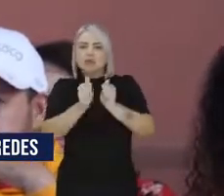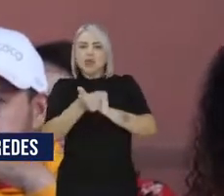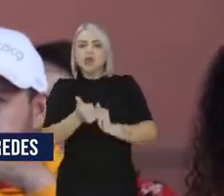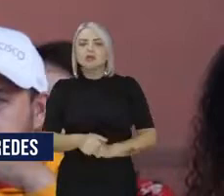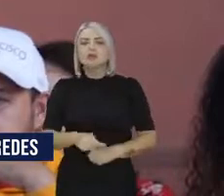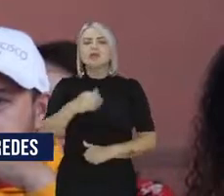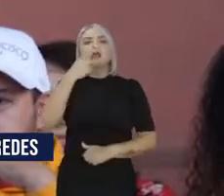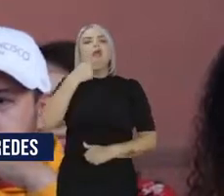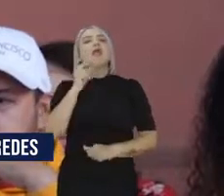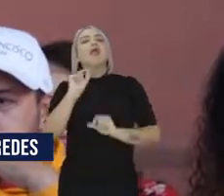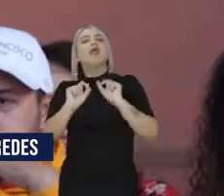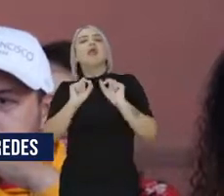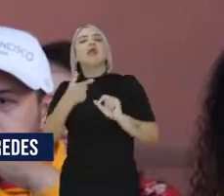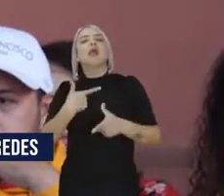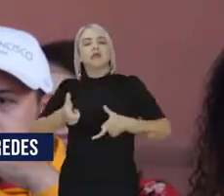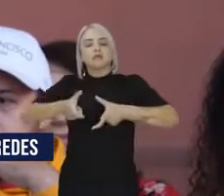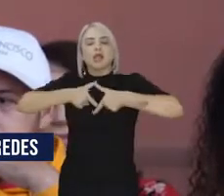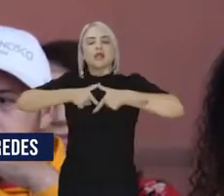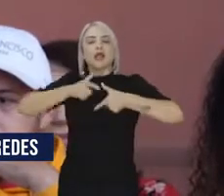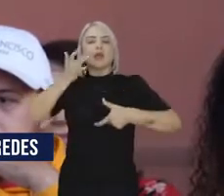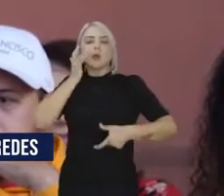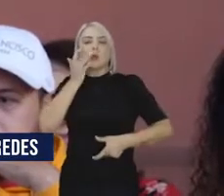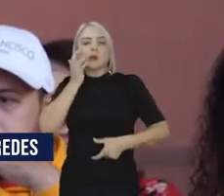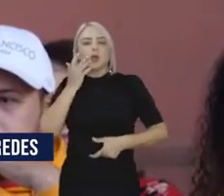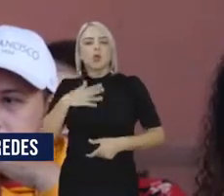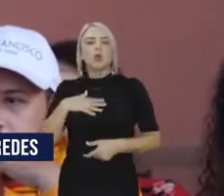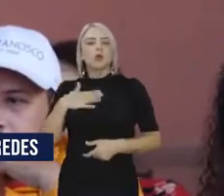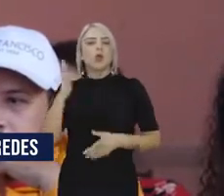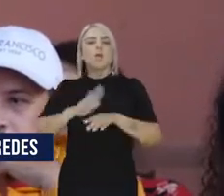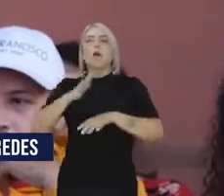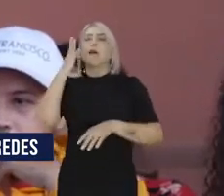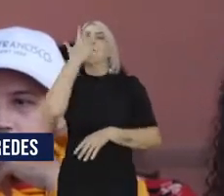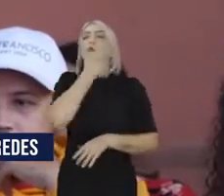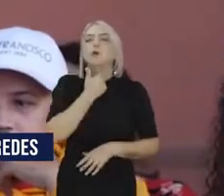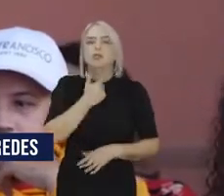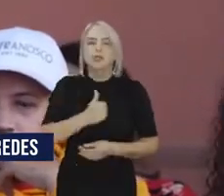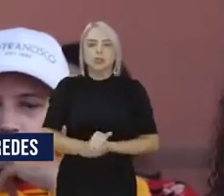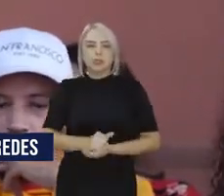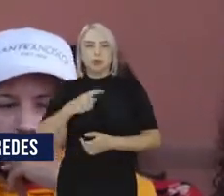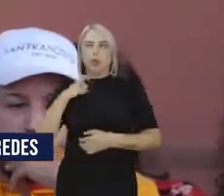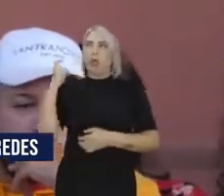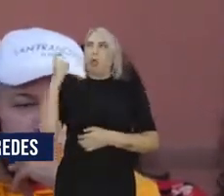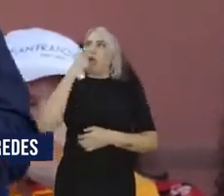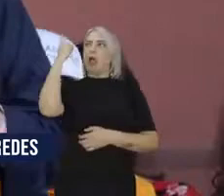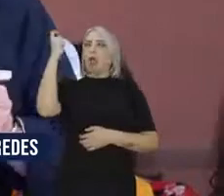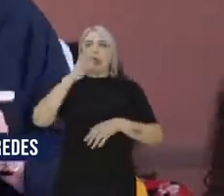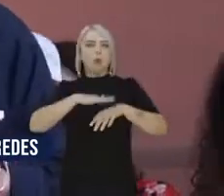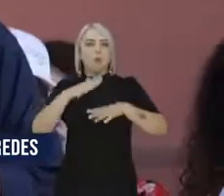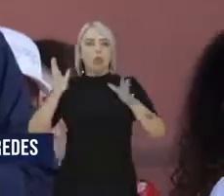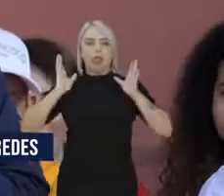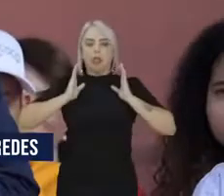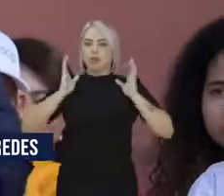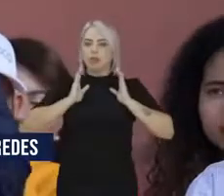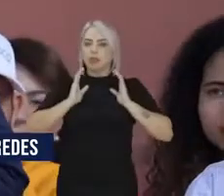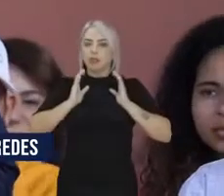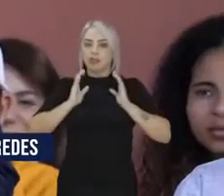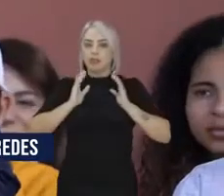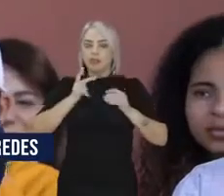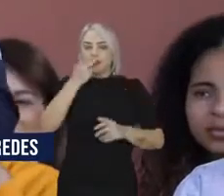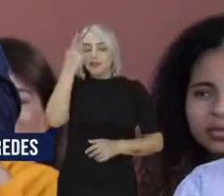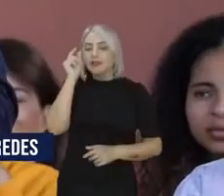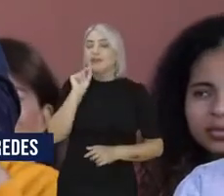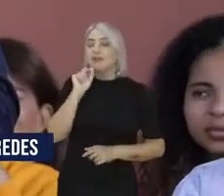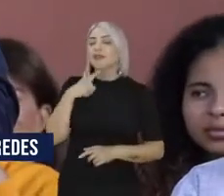ouro? Não é o mais bonito, não é o mais alto, não é o mais rico. Quem ganha é aquele que